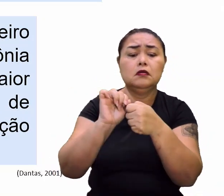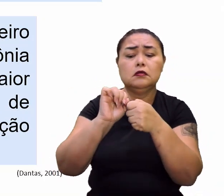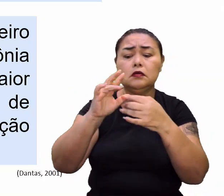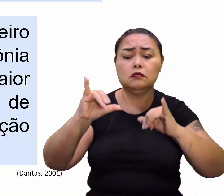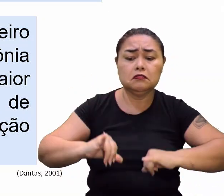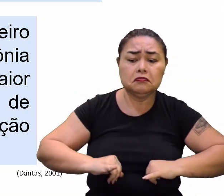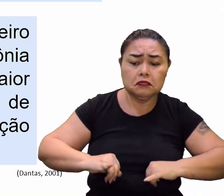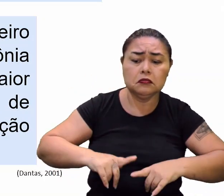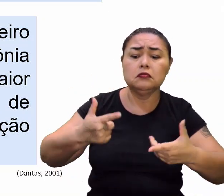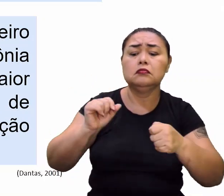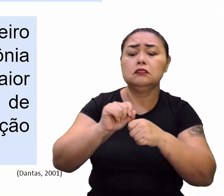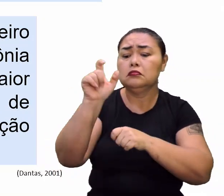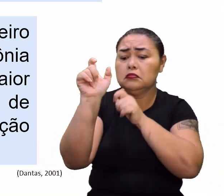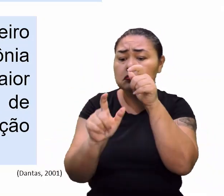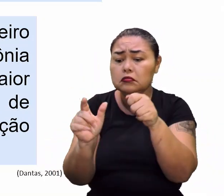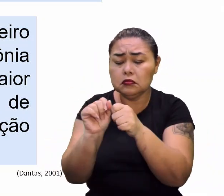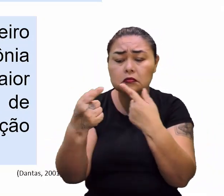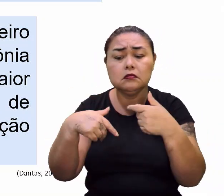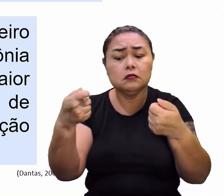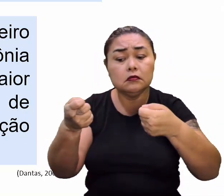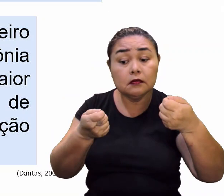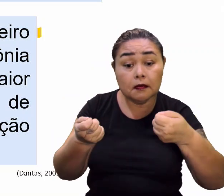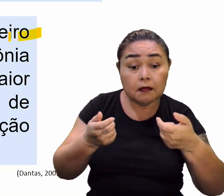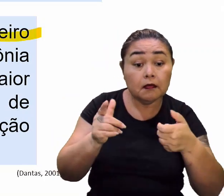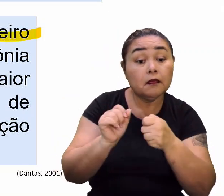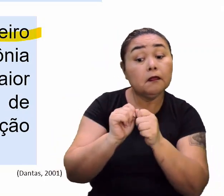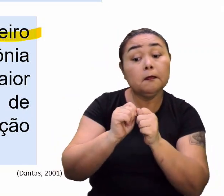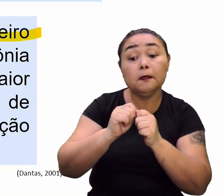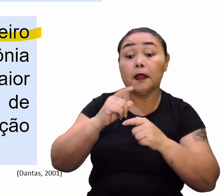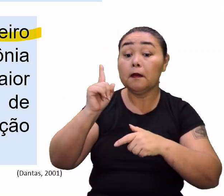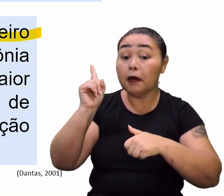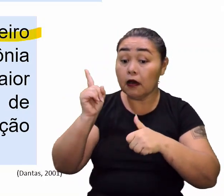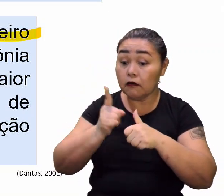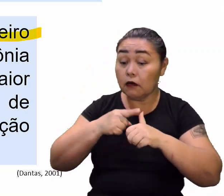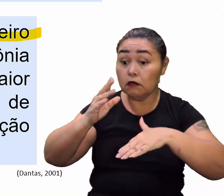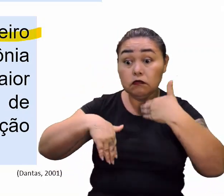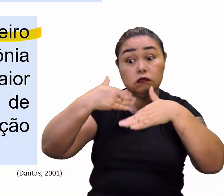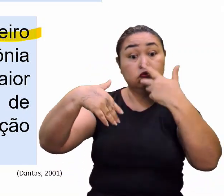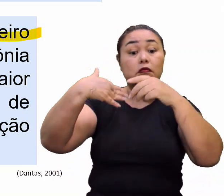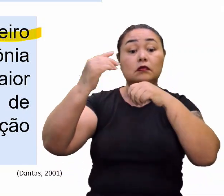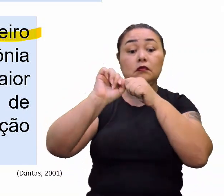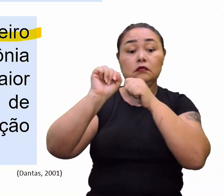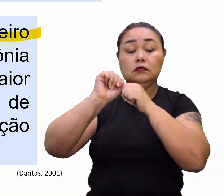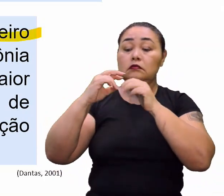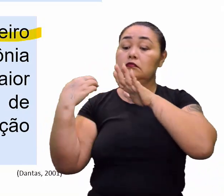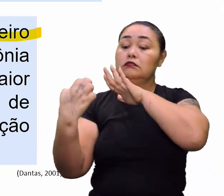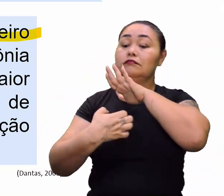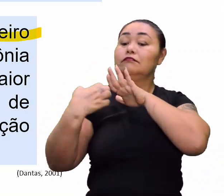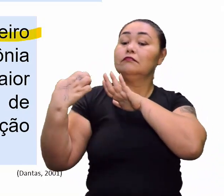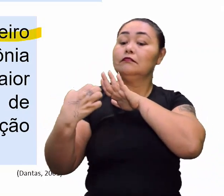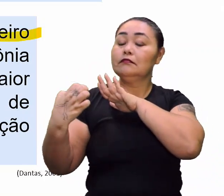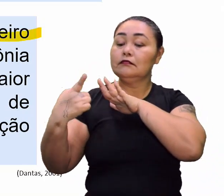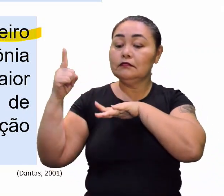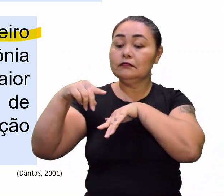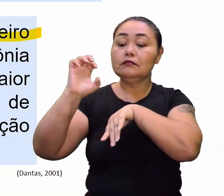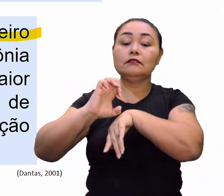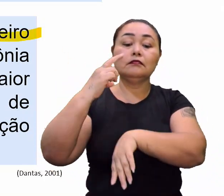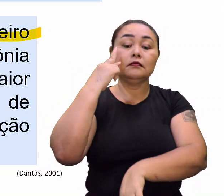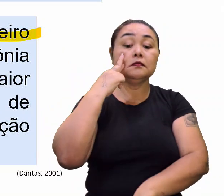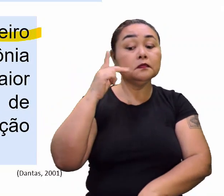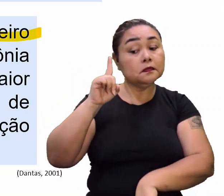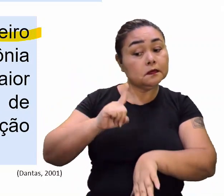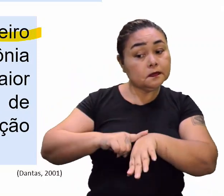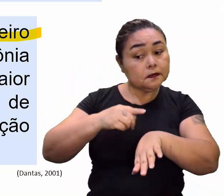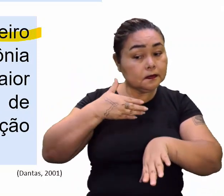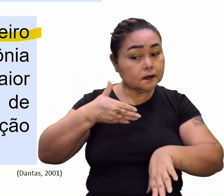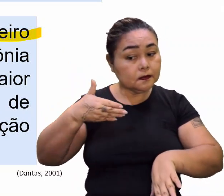principalmente os garimpeiros, né? Mas ela significou um primeiro impulso industrial também para Rondônia. Exatamente. Naquele momento. Com certeza. Porque